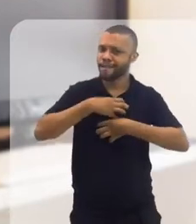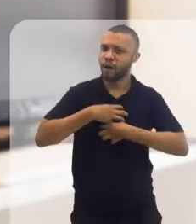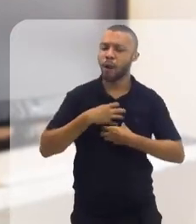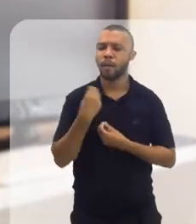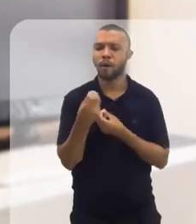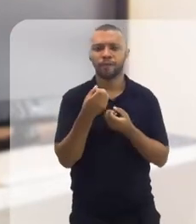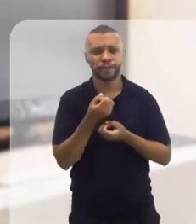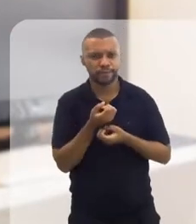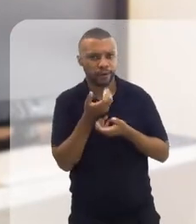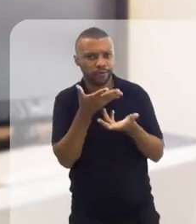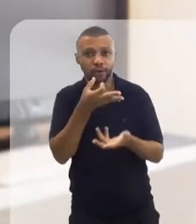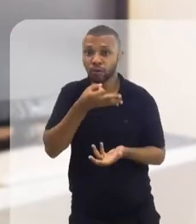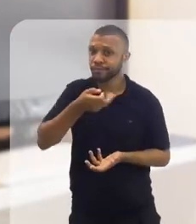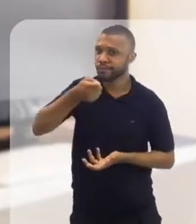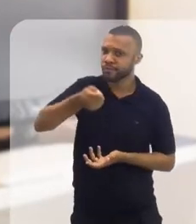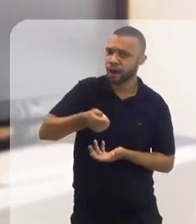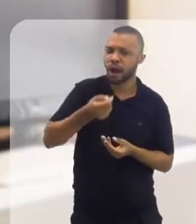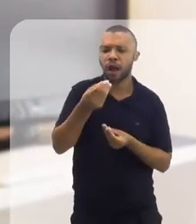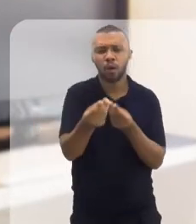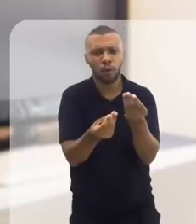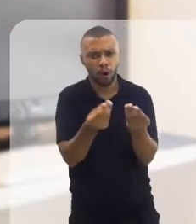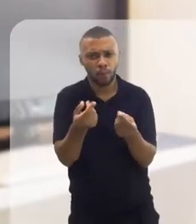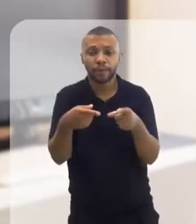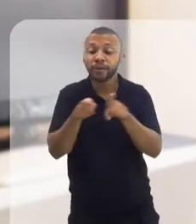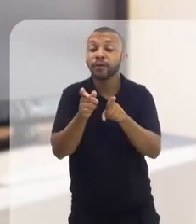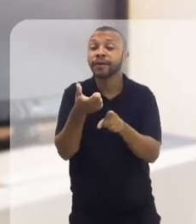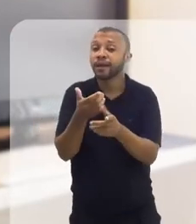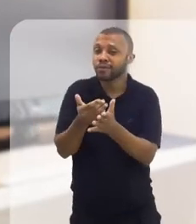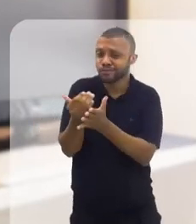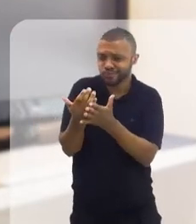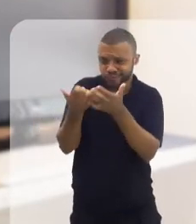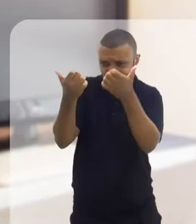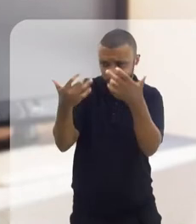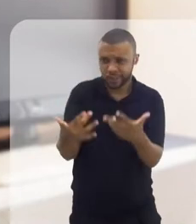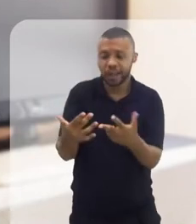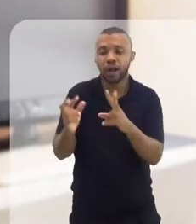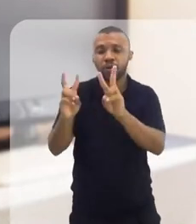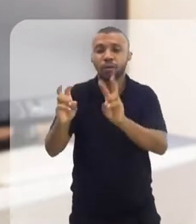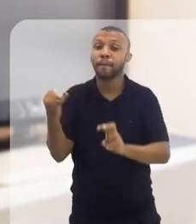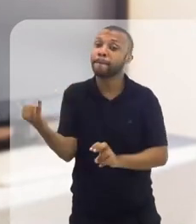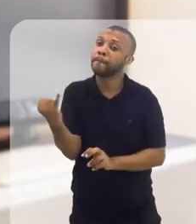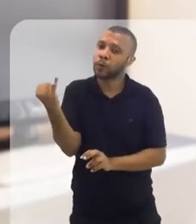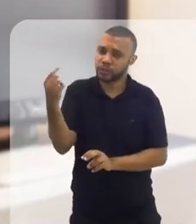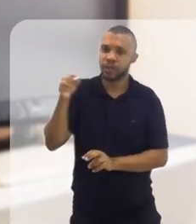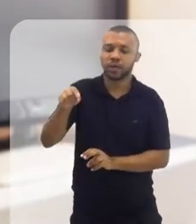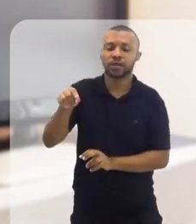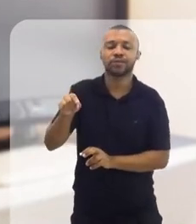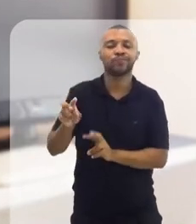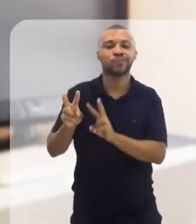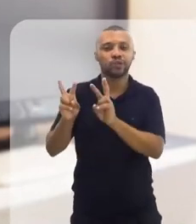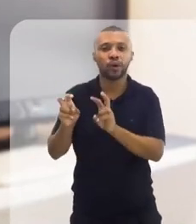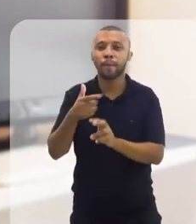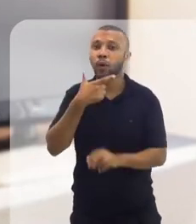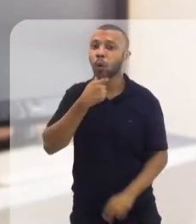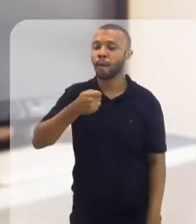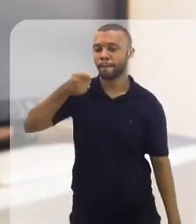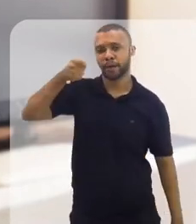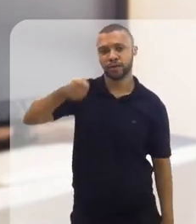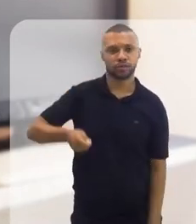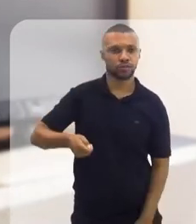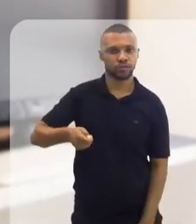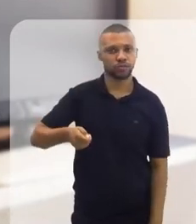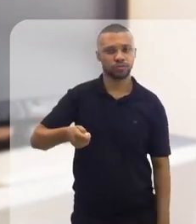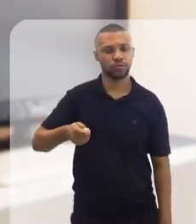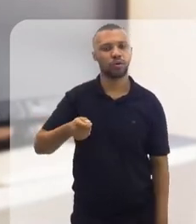falar, molda a forma como a gente vai se posicionar. E aí eu quero ir para um ponto super importante que eu quero te perguntar. Sobre a questão